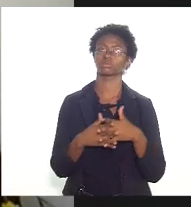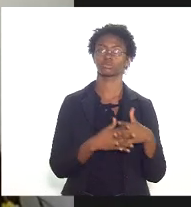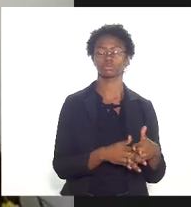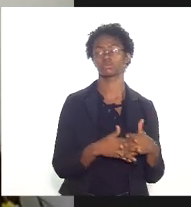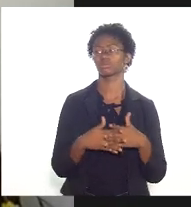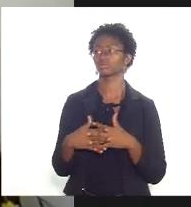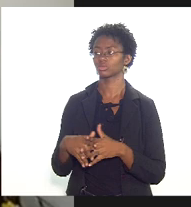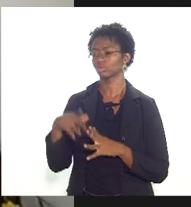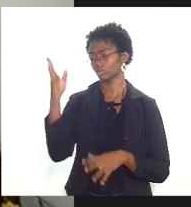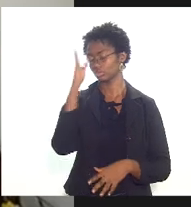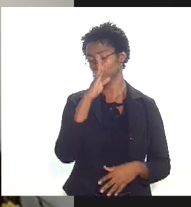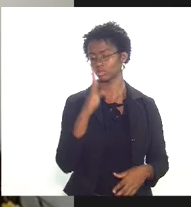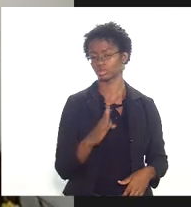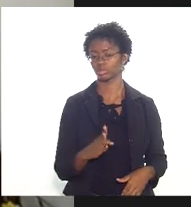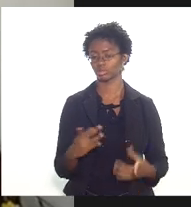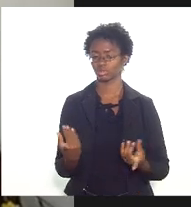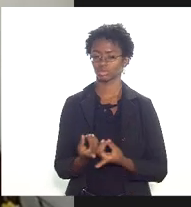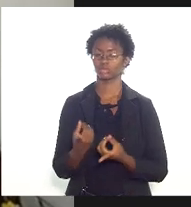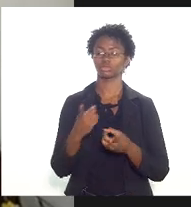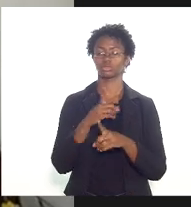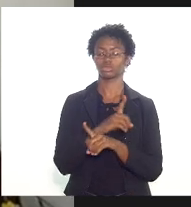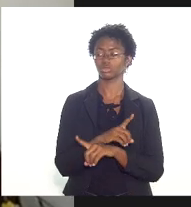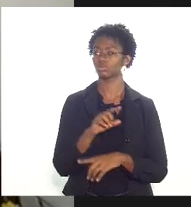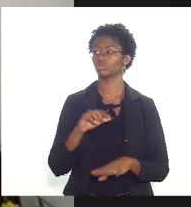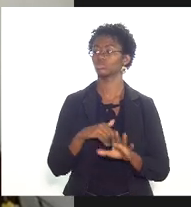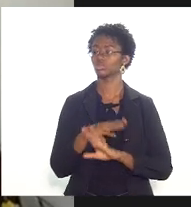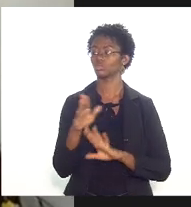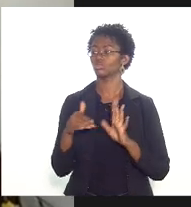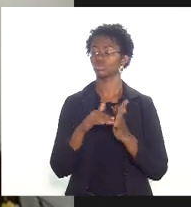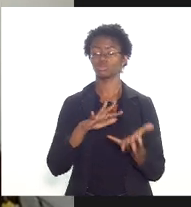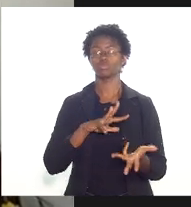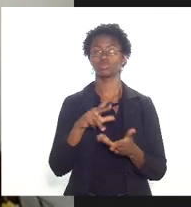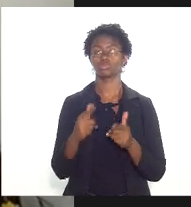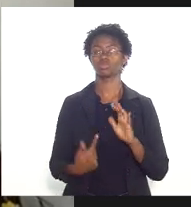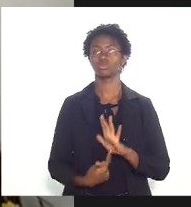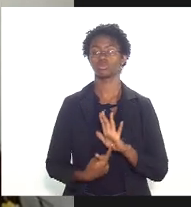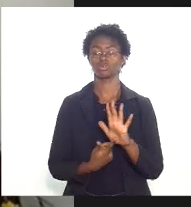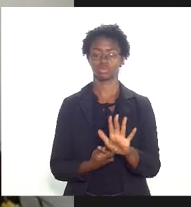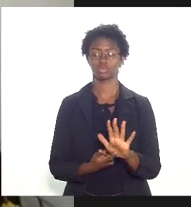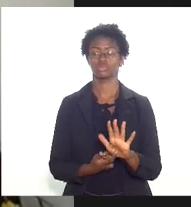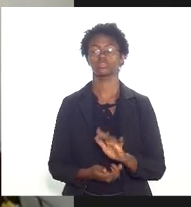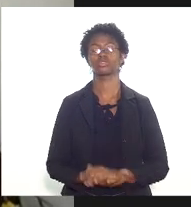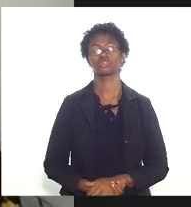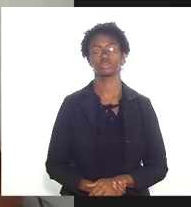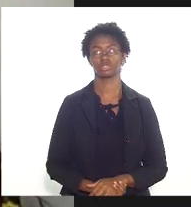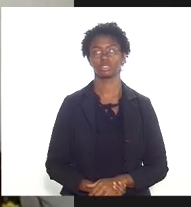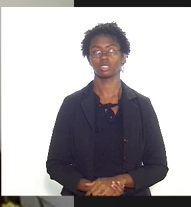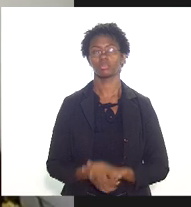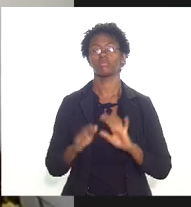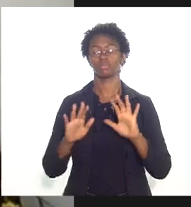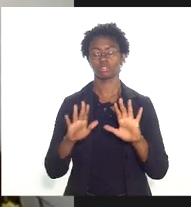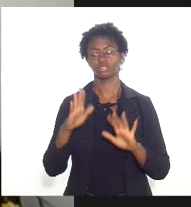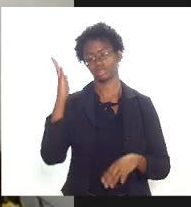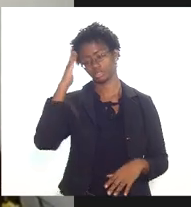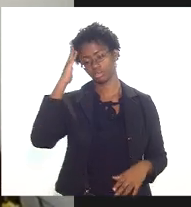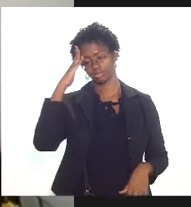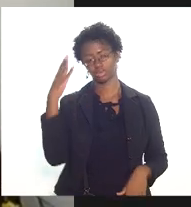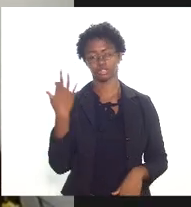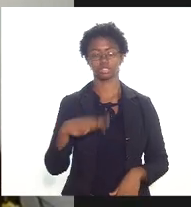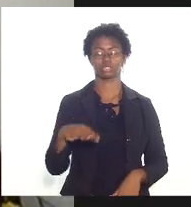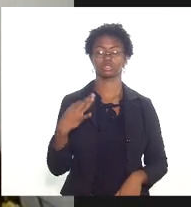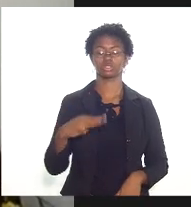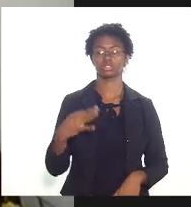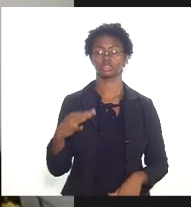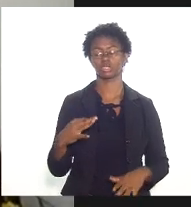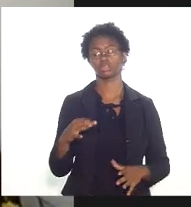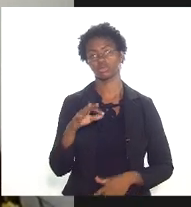o Brasil vai na contramão daquilo que tá apontando o mundo mas não só isso exatamente no momento